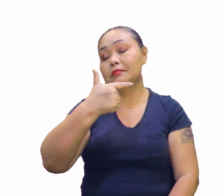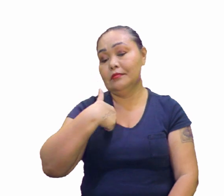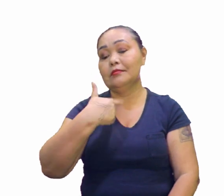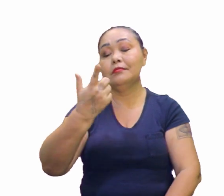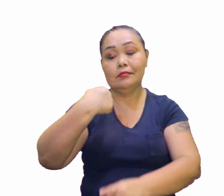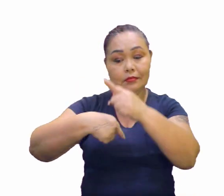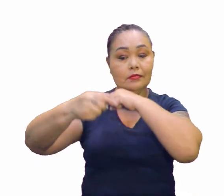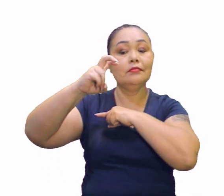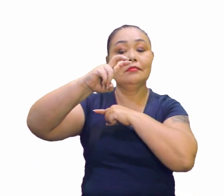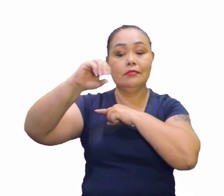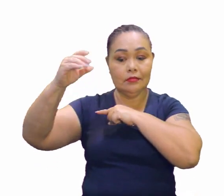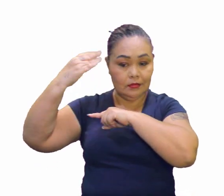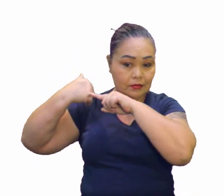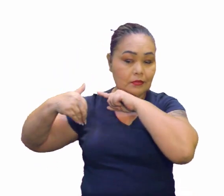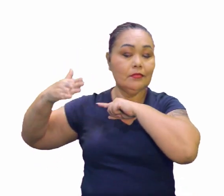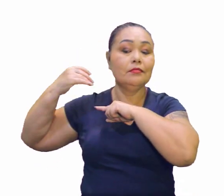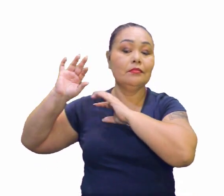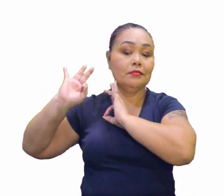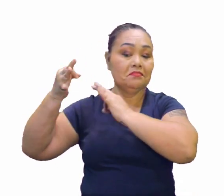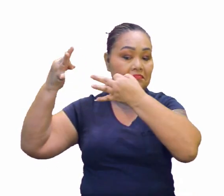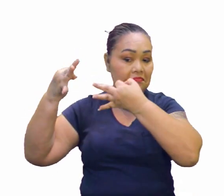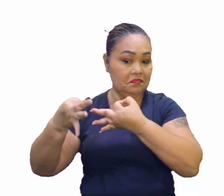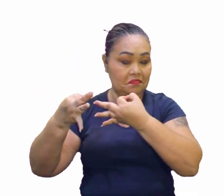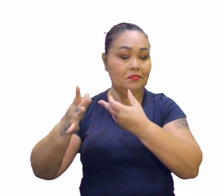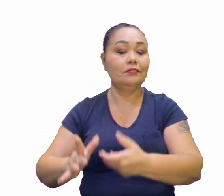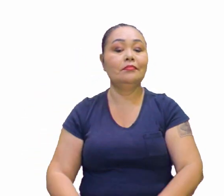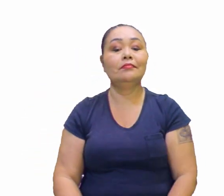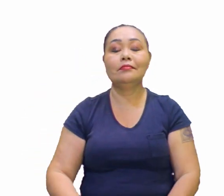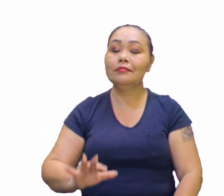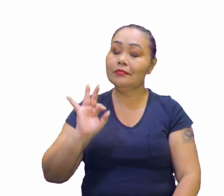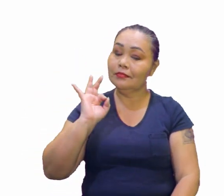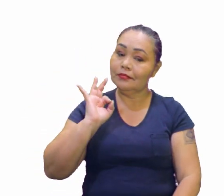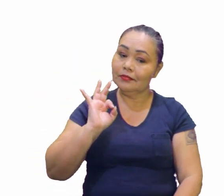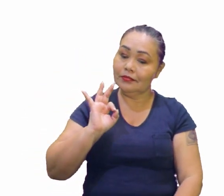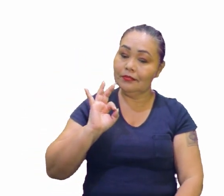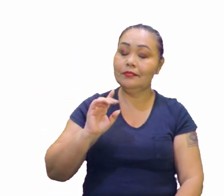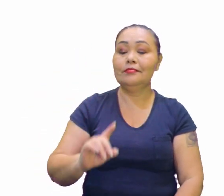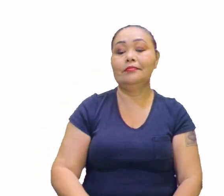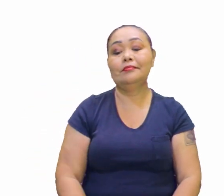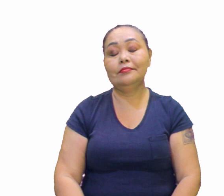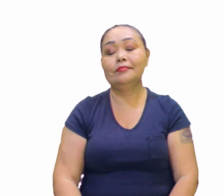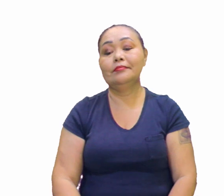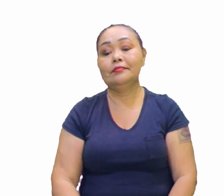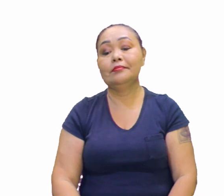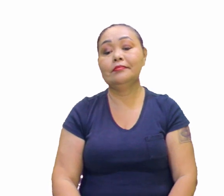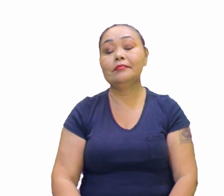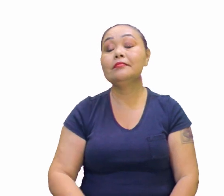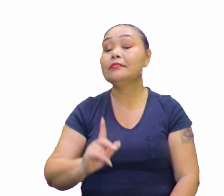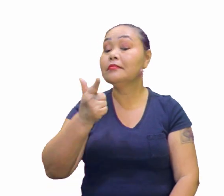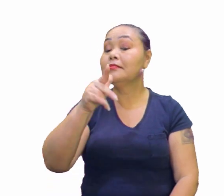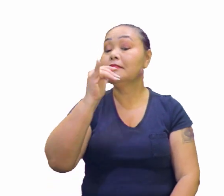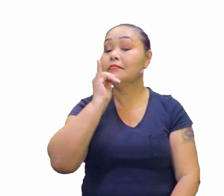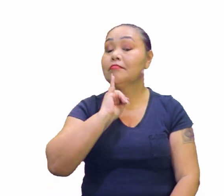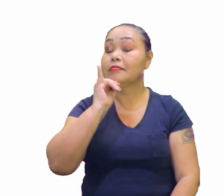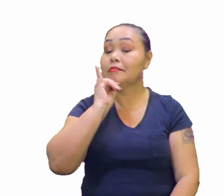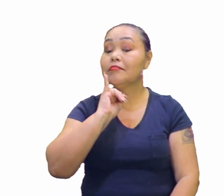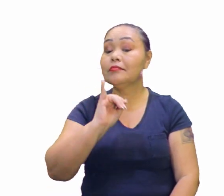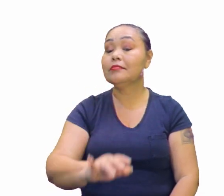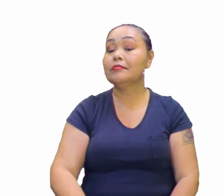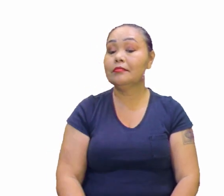há 500 anos atrás? Perfeito, exatamente isso. Dá um outro exemplo,